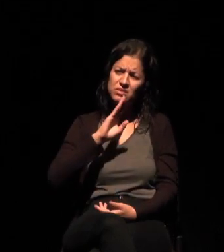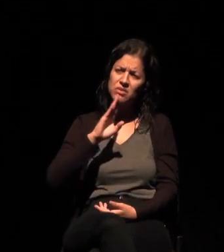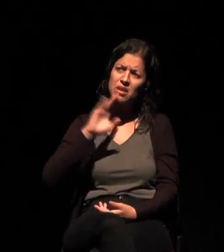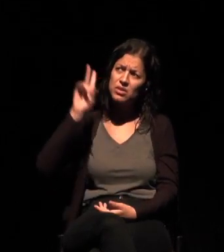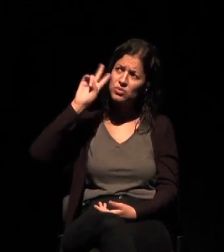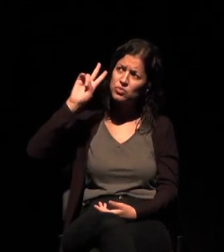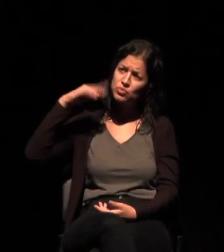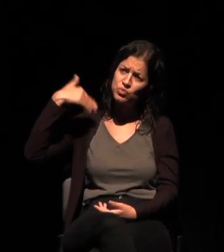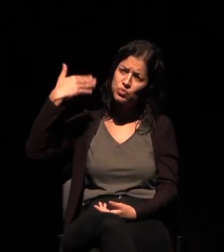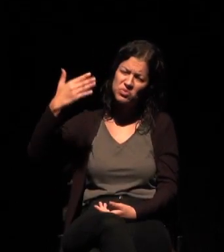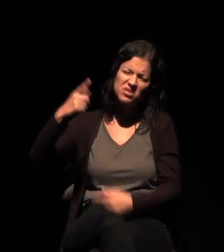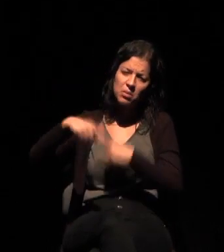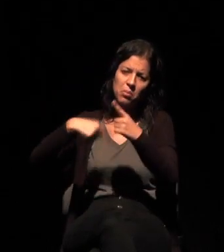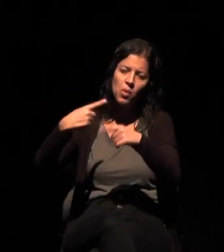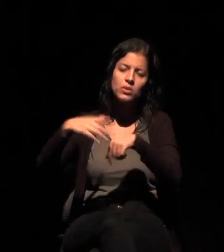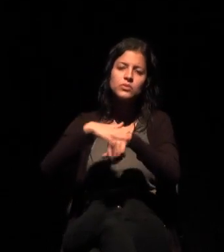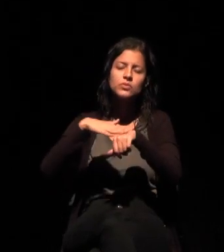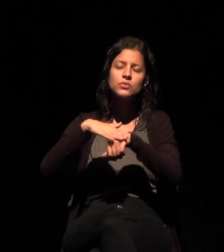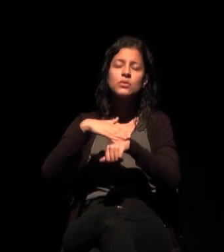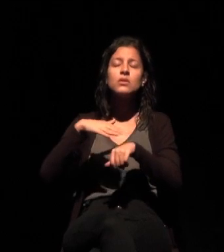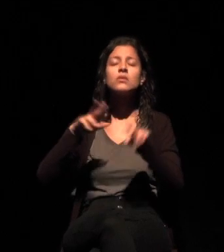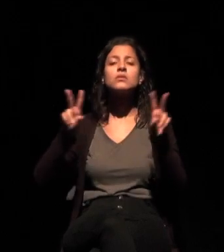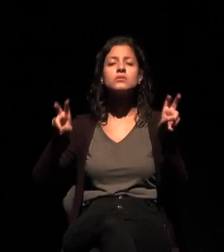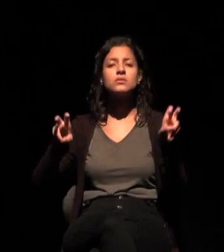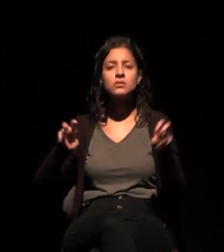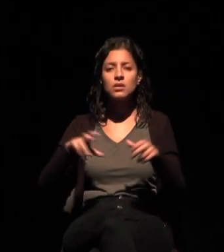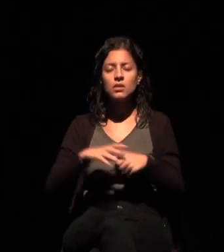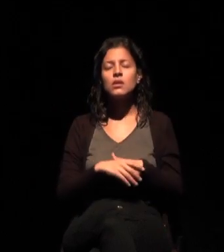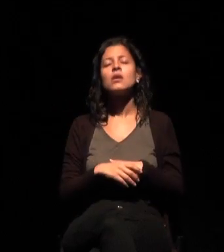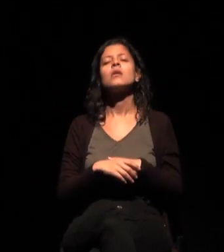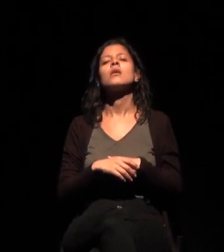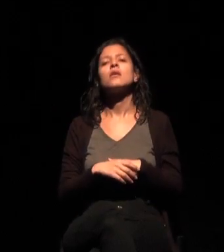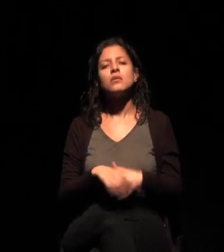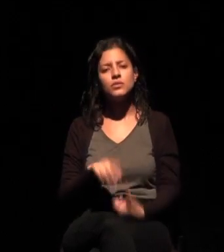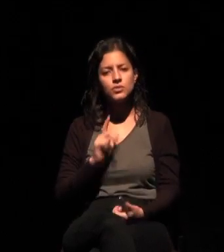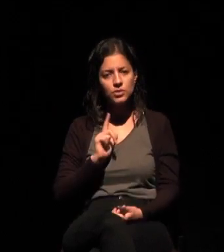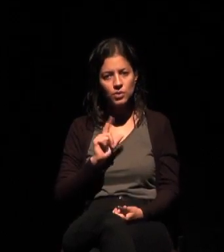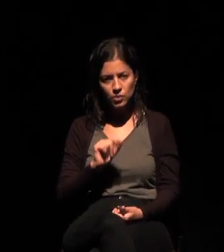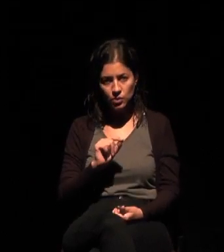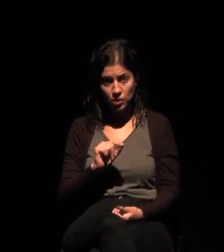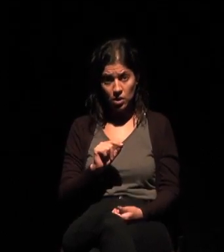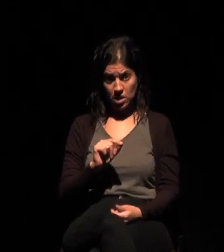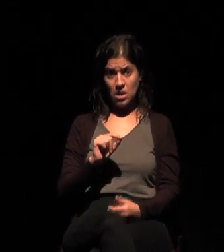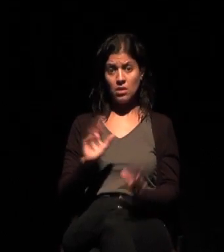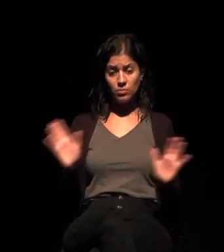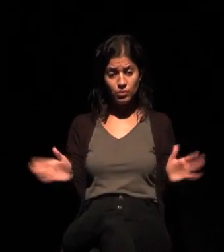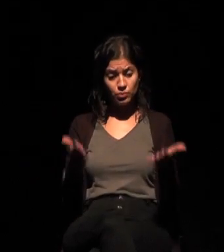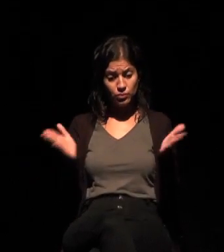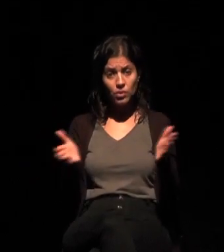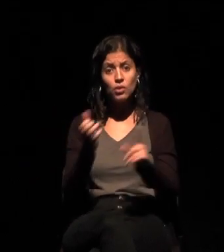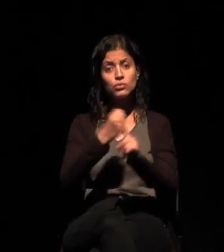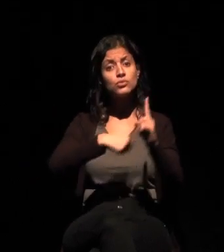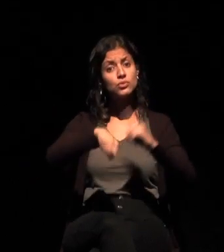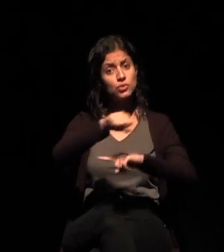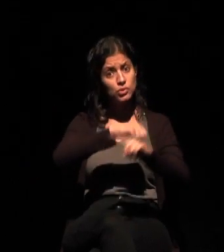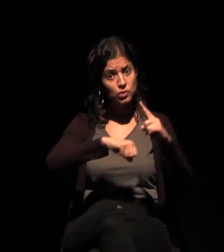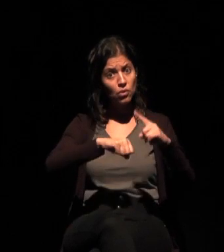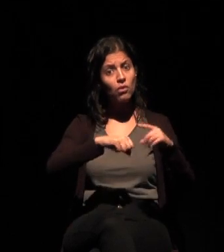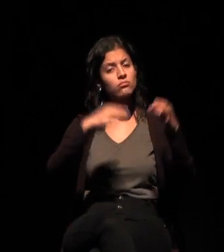temos discutido depois do facto a ideia do que se poderia esperar uma sociedade decente